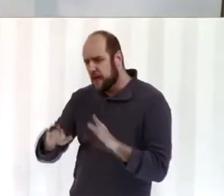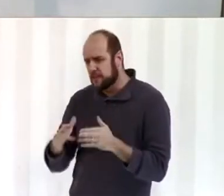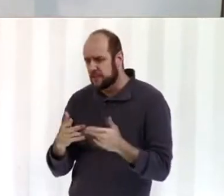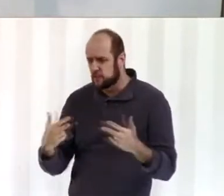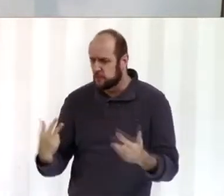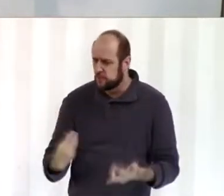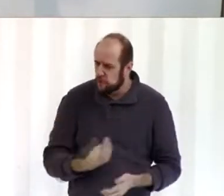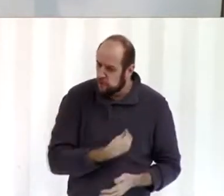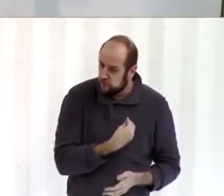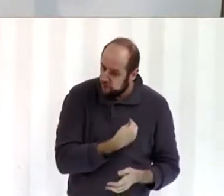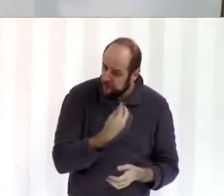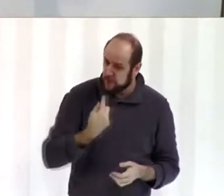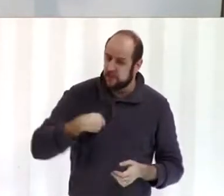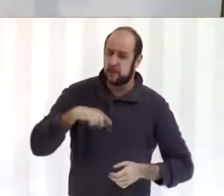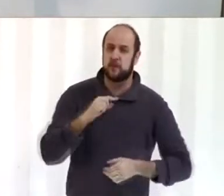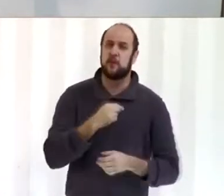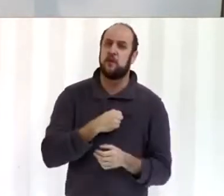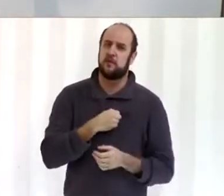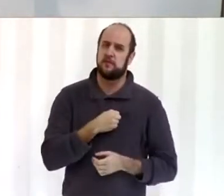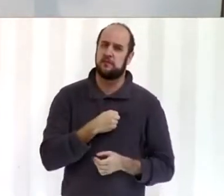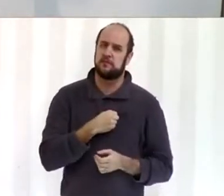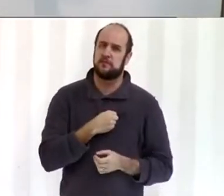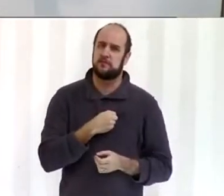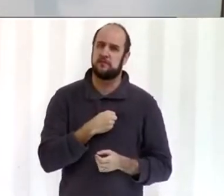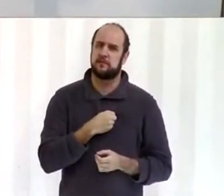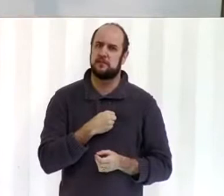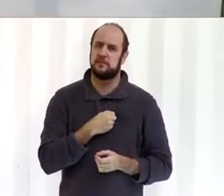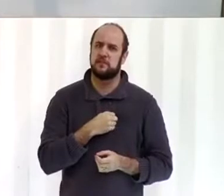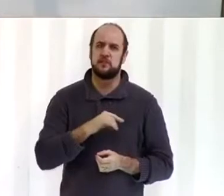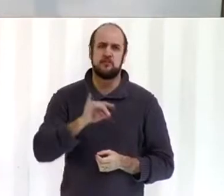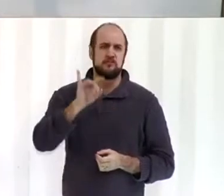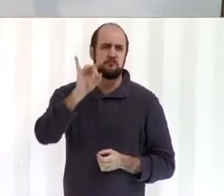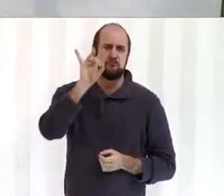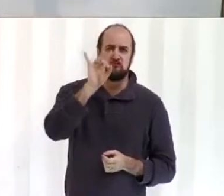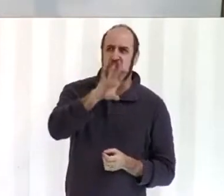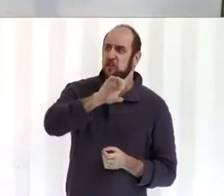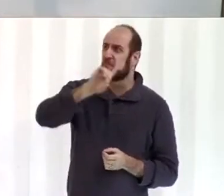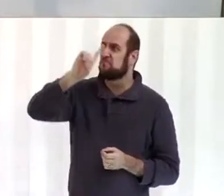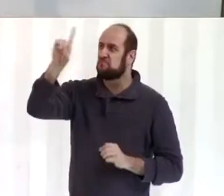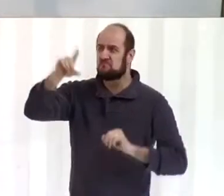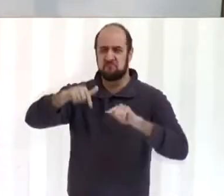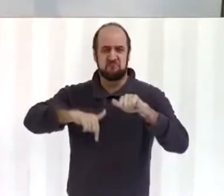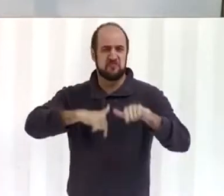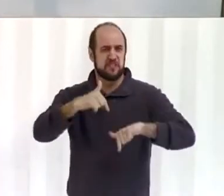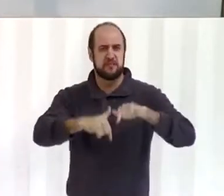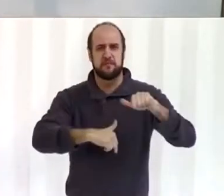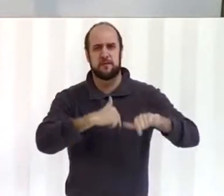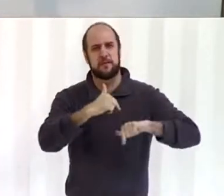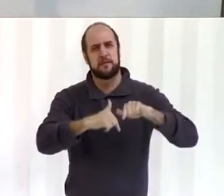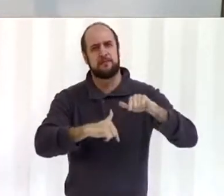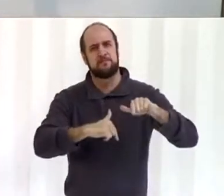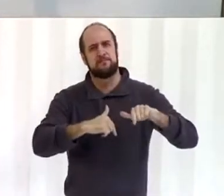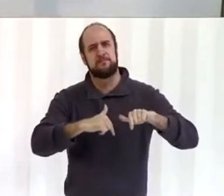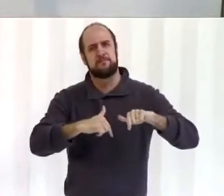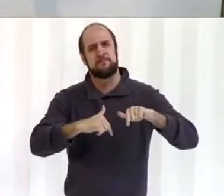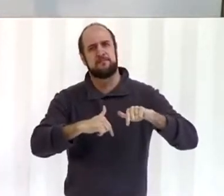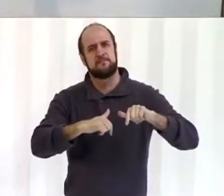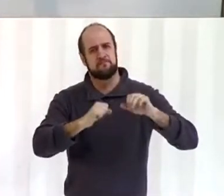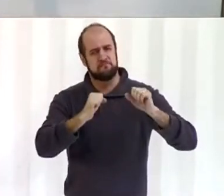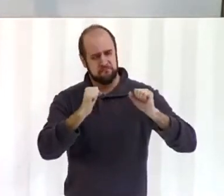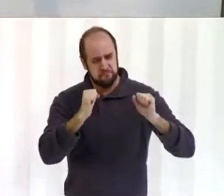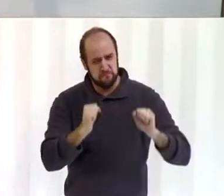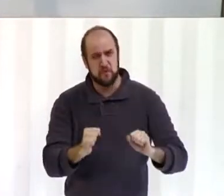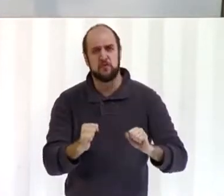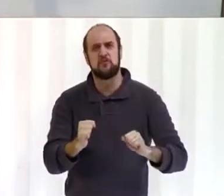nossa vida em que apenas Deus agindo para poder trazer